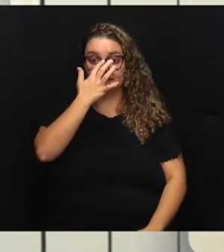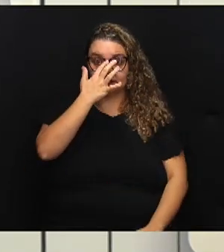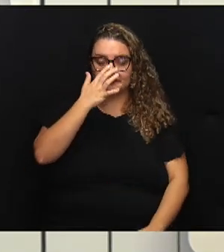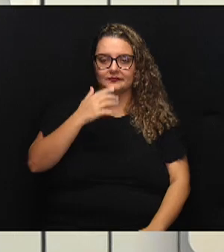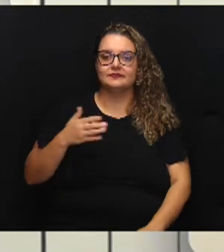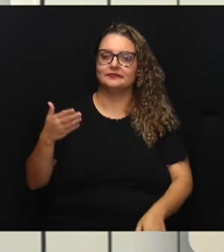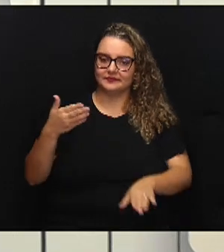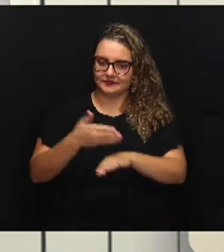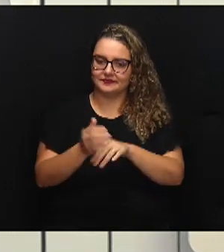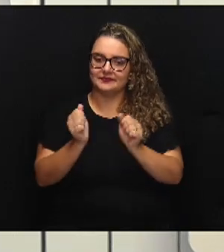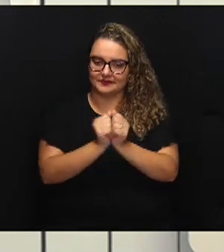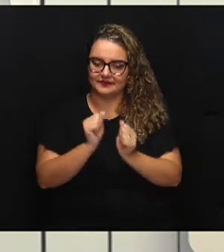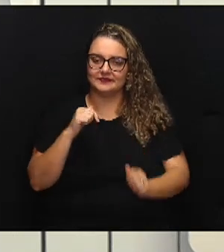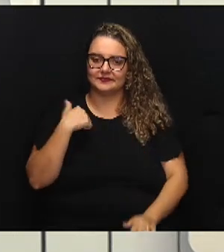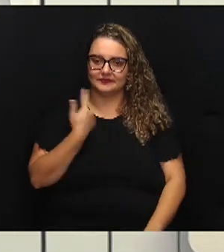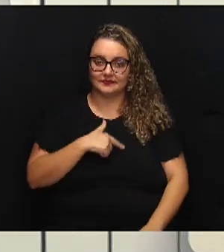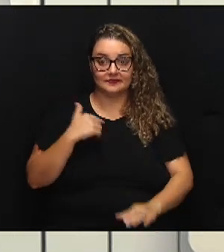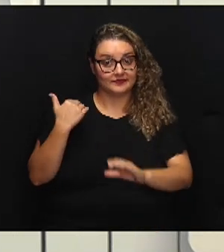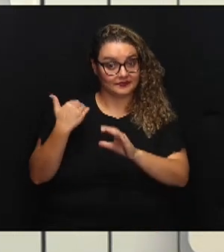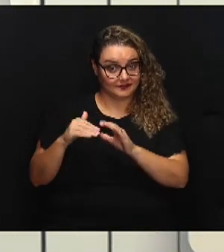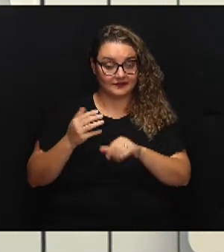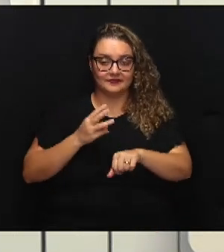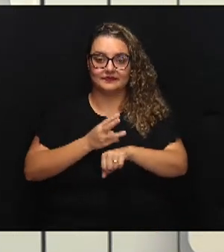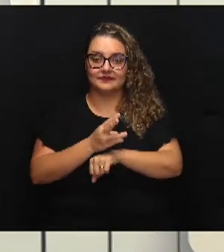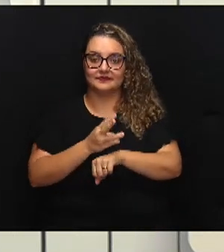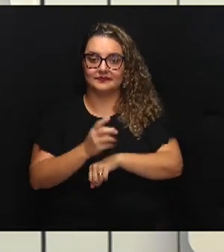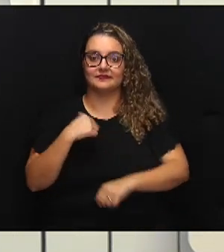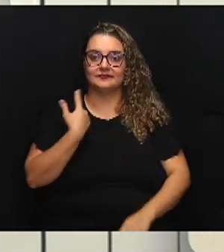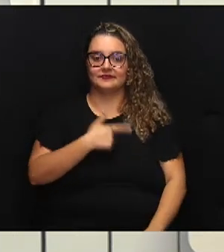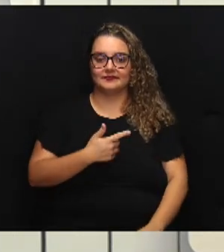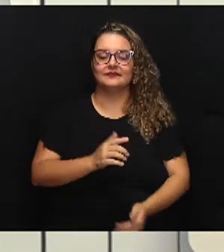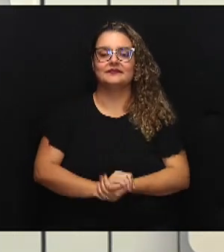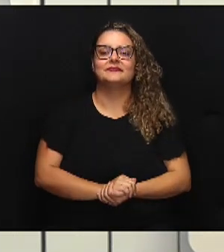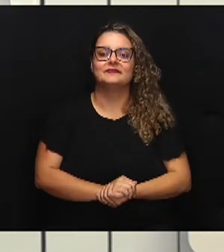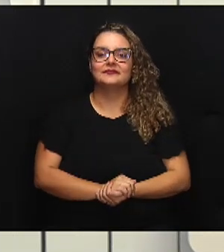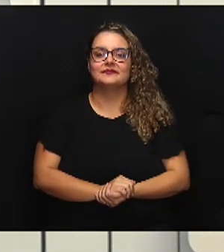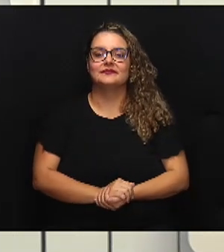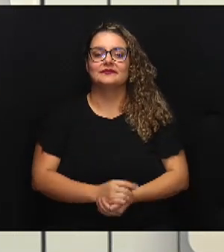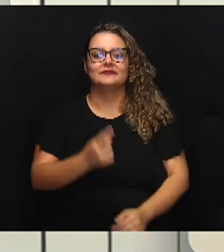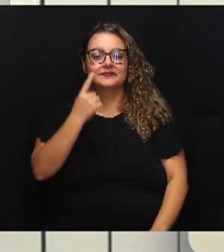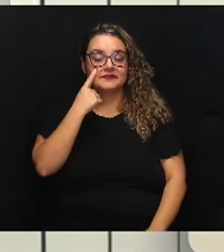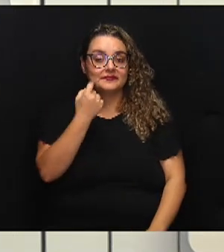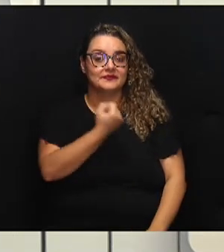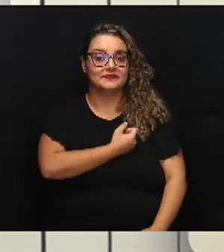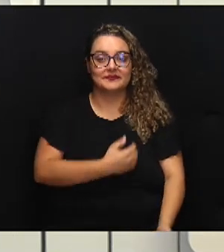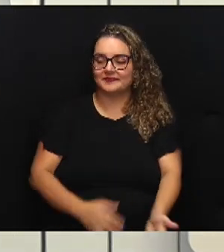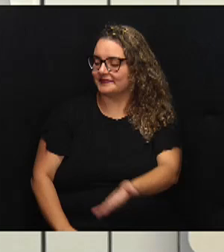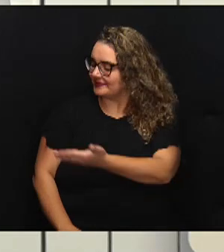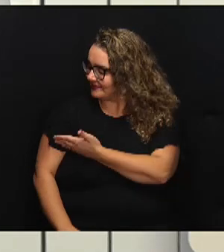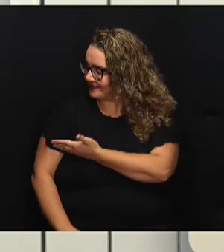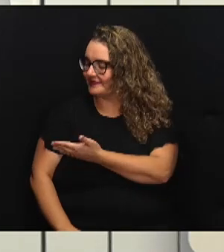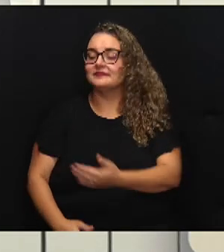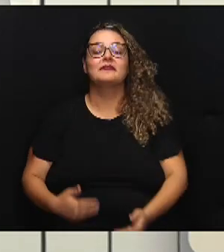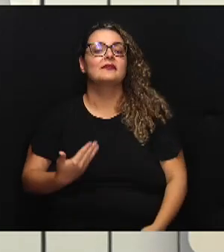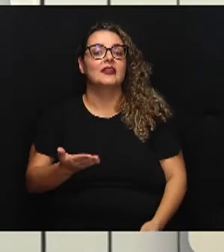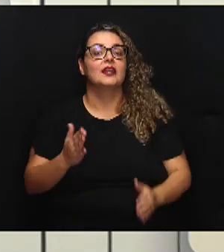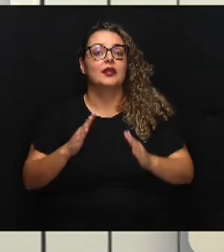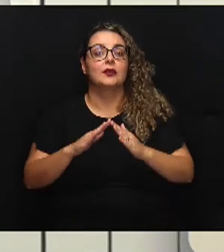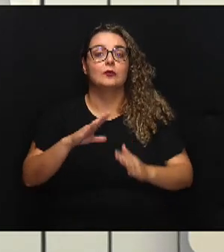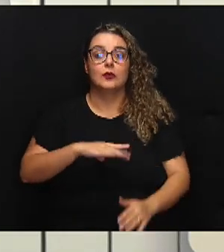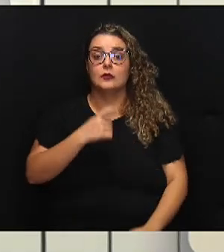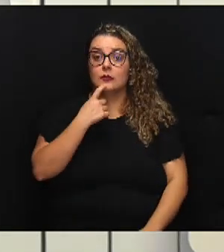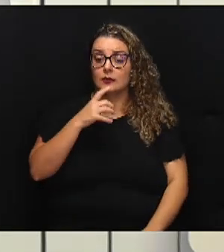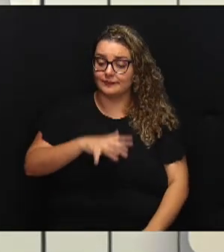e participe. Mande a sua mensagem para o número do nosso WhatsApp, 19 é o nosso DDD. Para você que é de